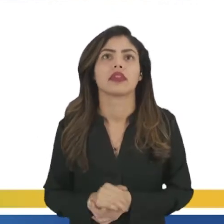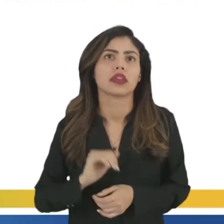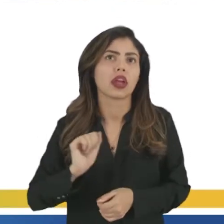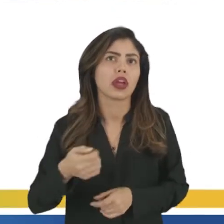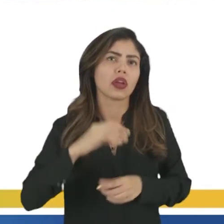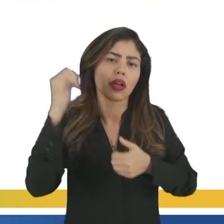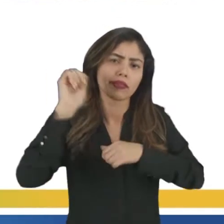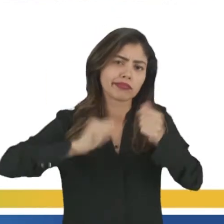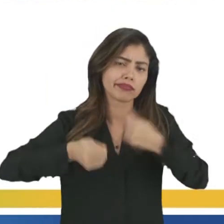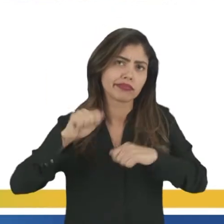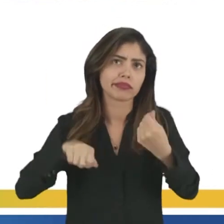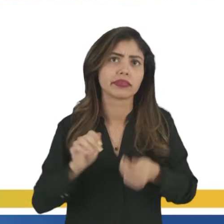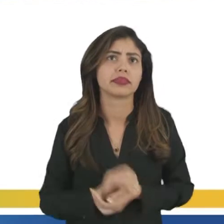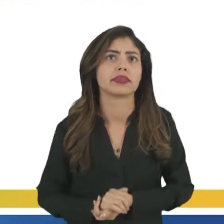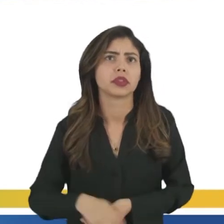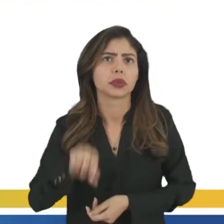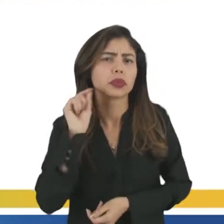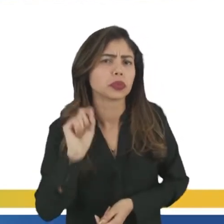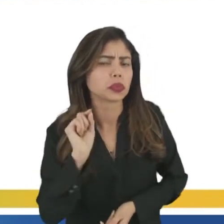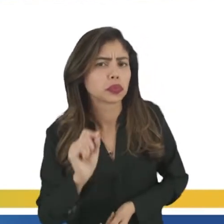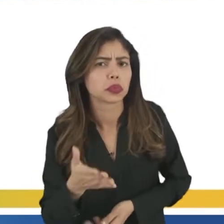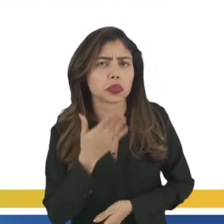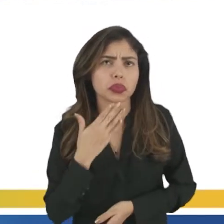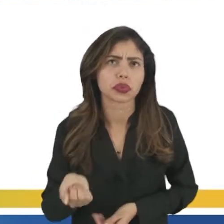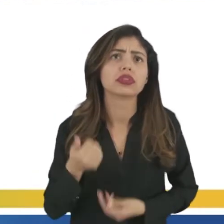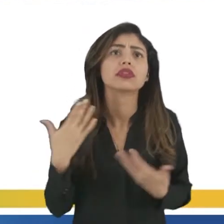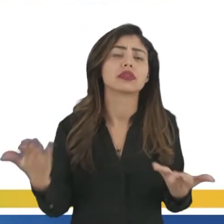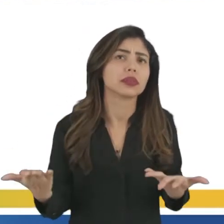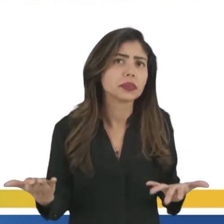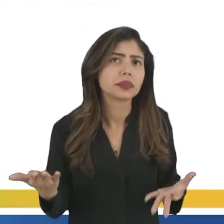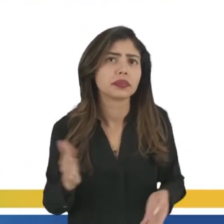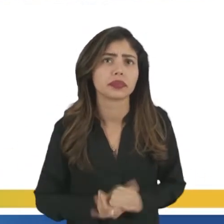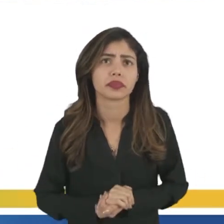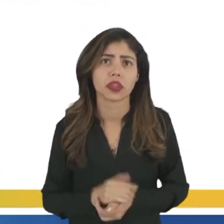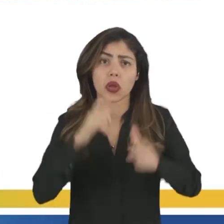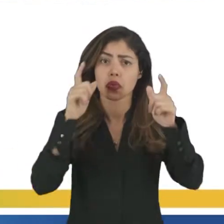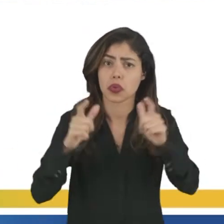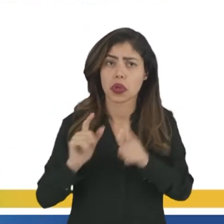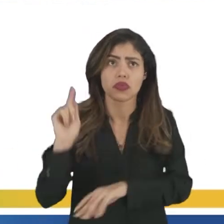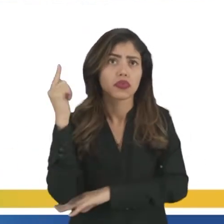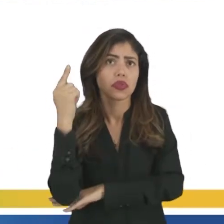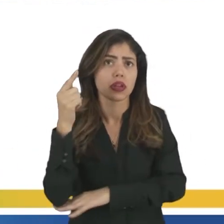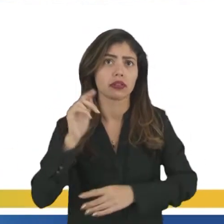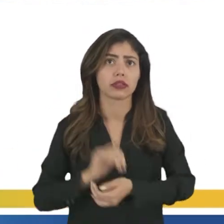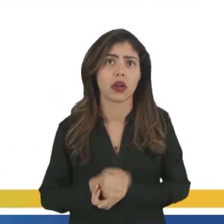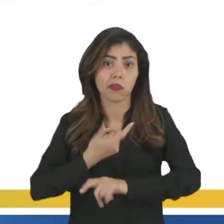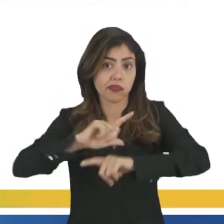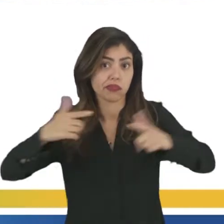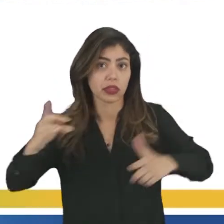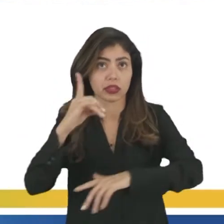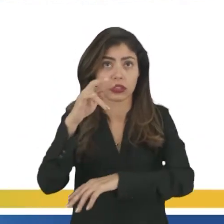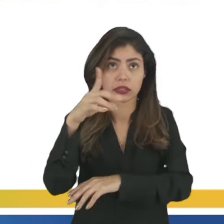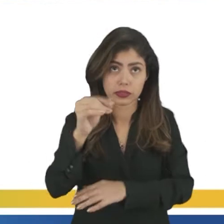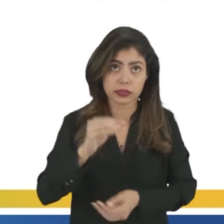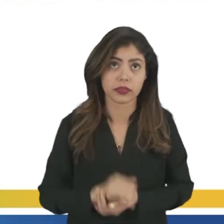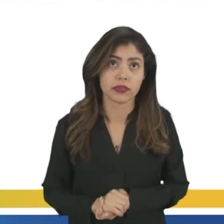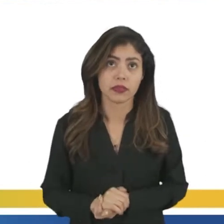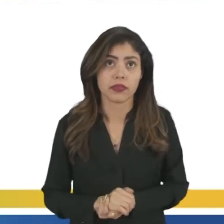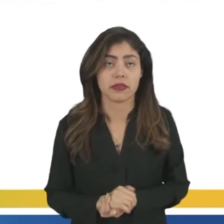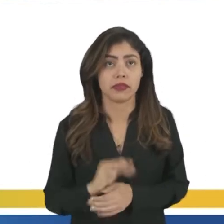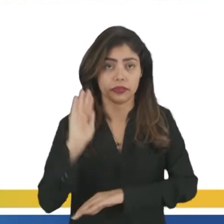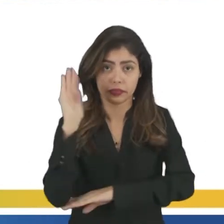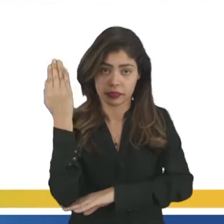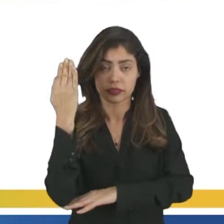aspectos econômicos. O que favoreceu esses aspectos? A localização geográfica, a abundância de cedro, né, que é a